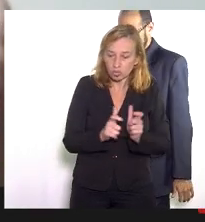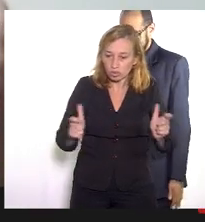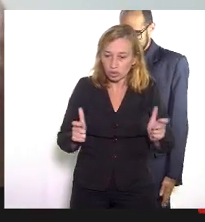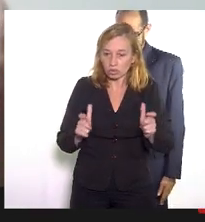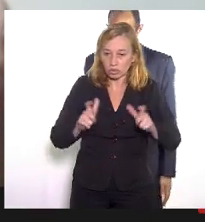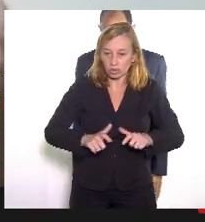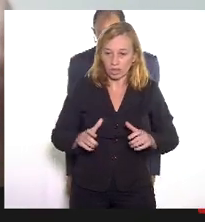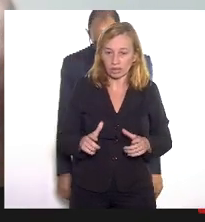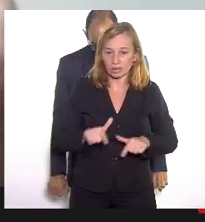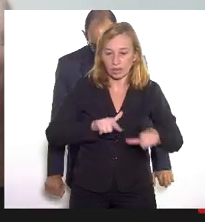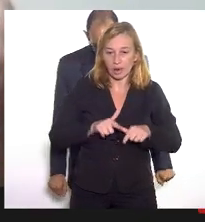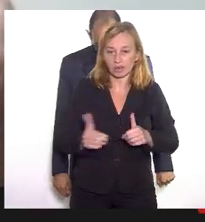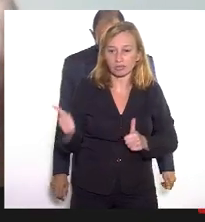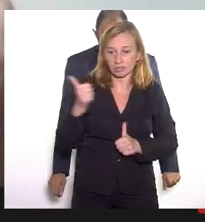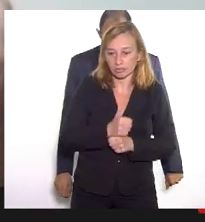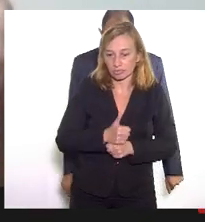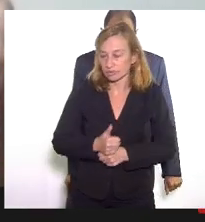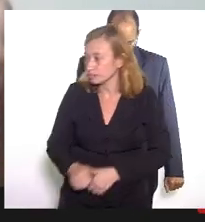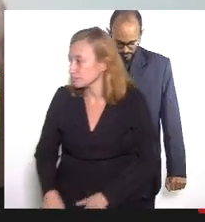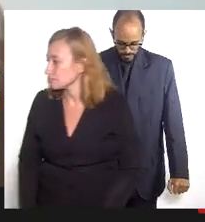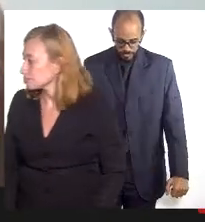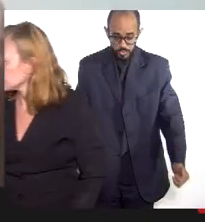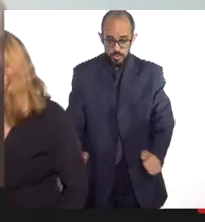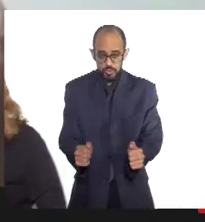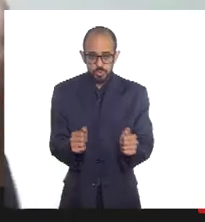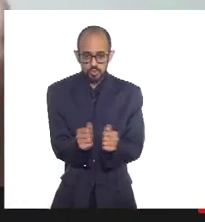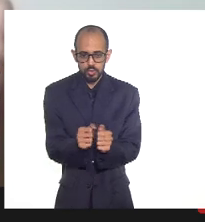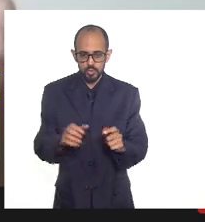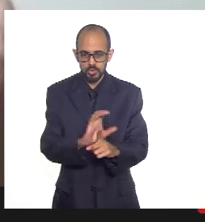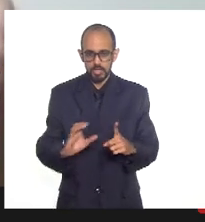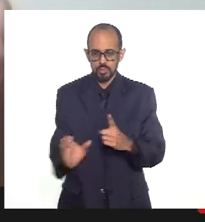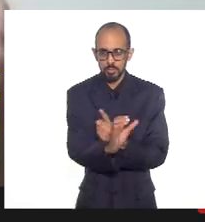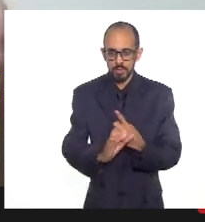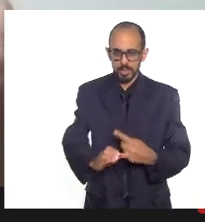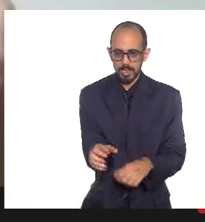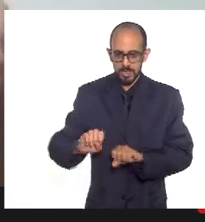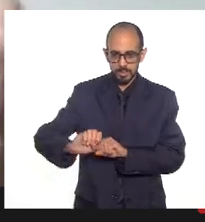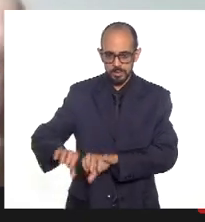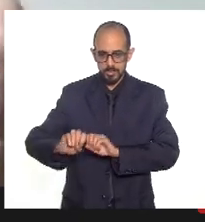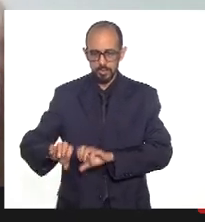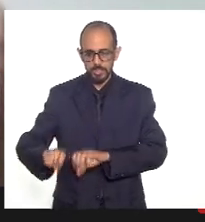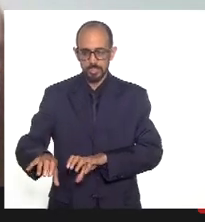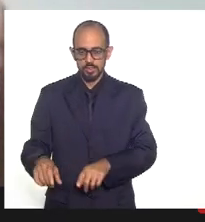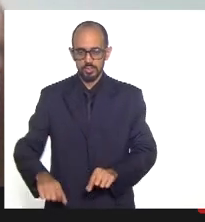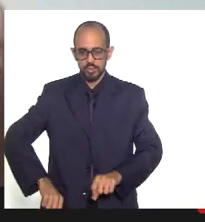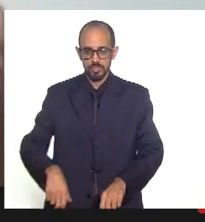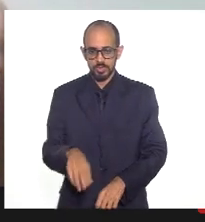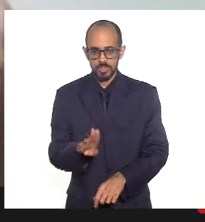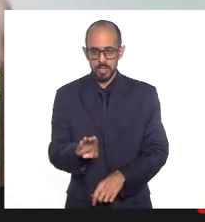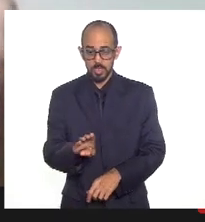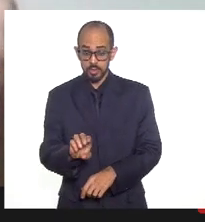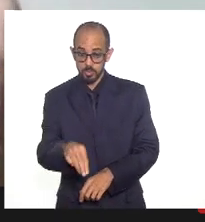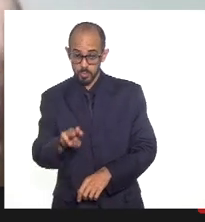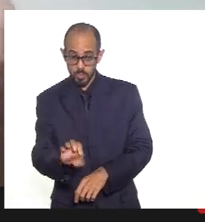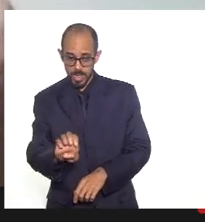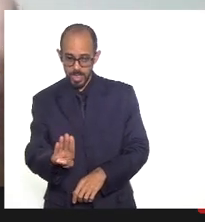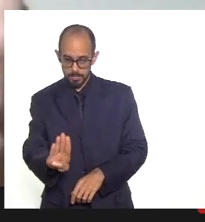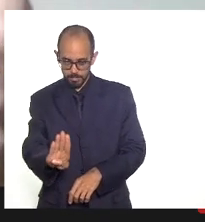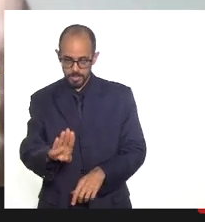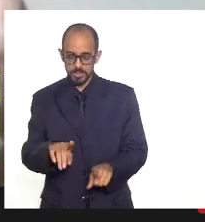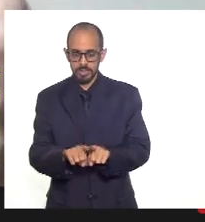né, através das comunitárias, através das educativas, através das webs, enfim,